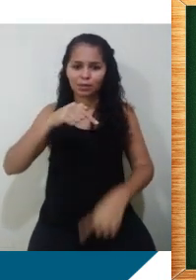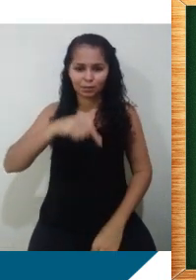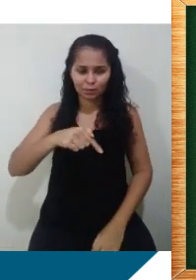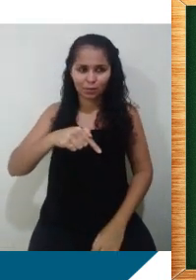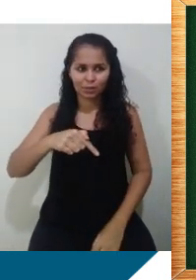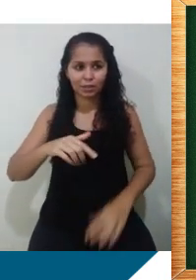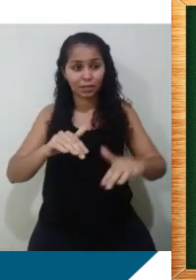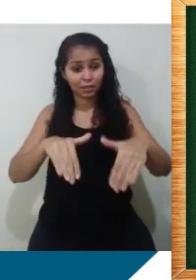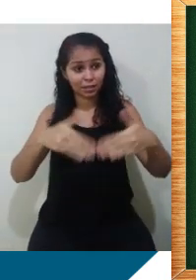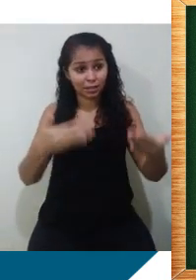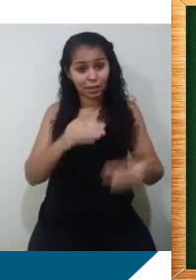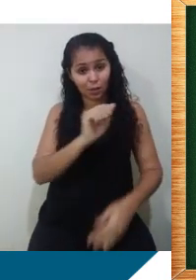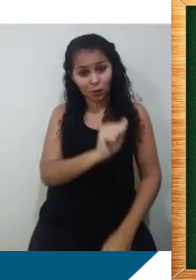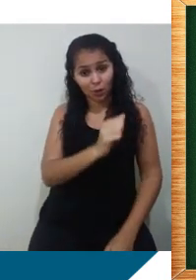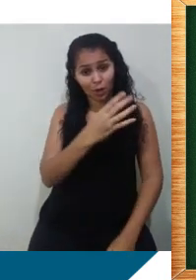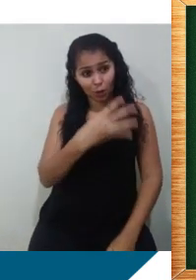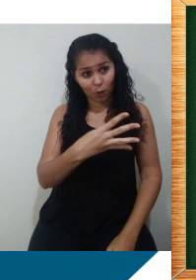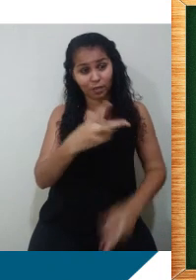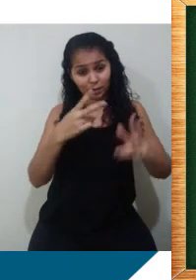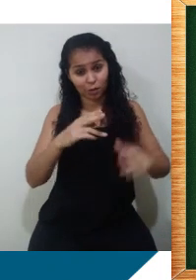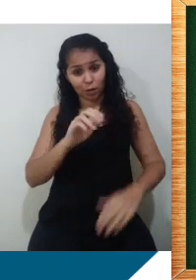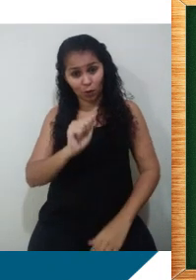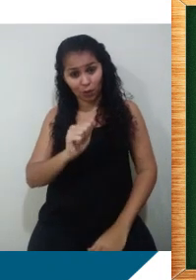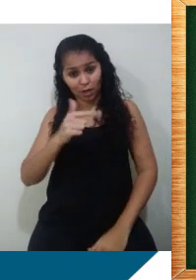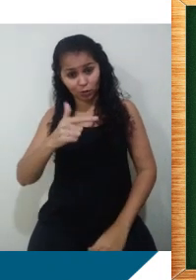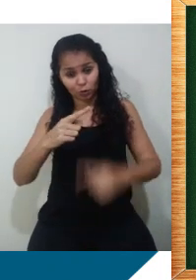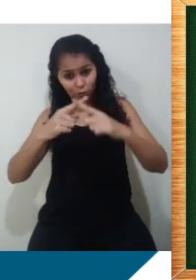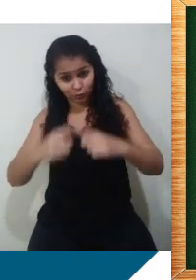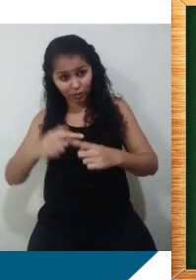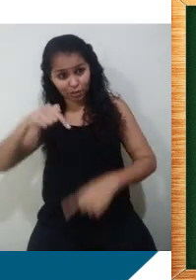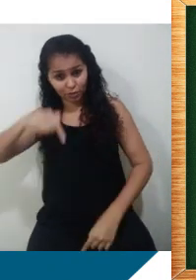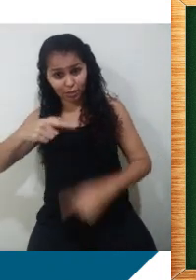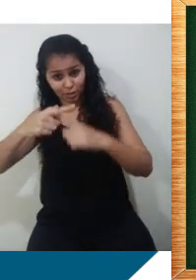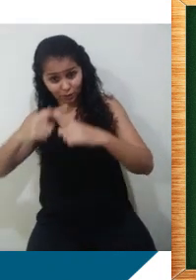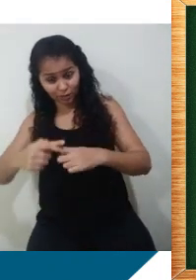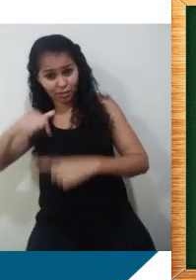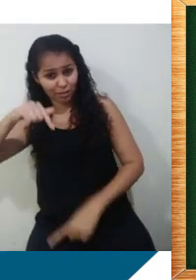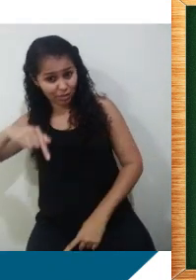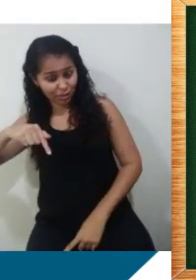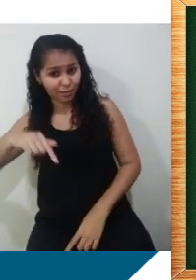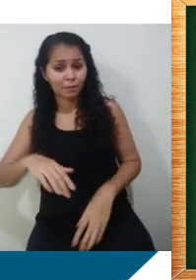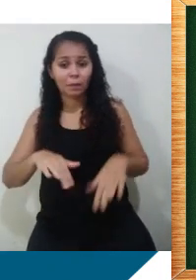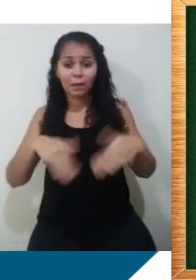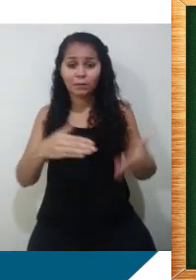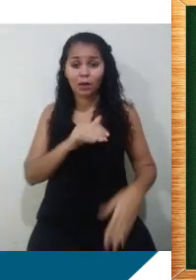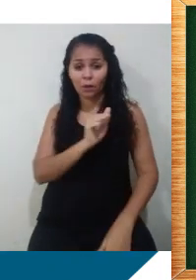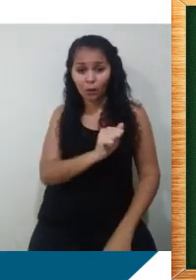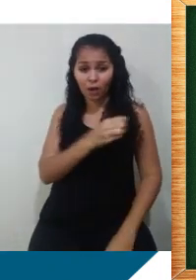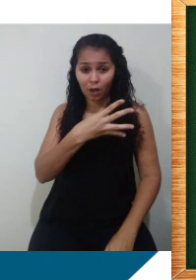Q vezes Q. Ou seja, A4 é igual a A2 vezes Q ao